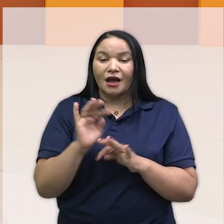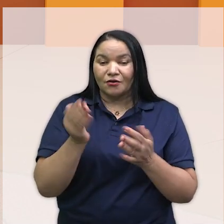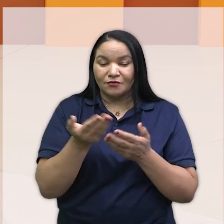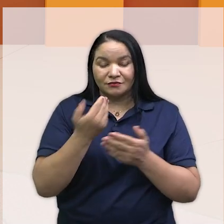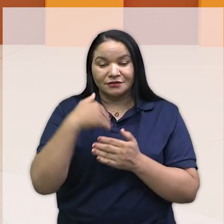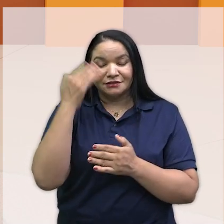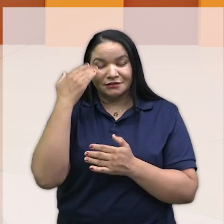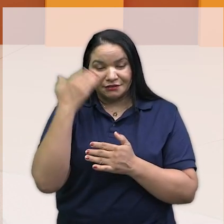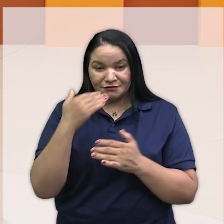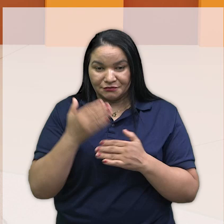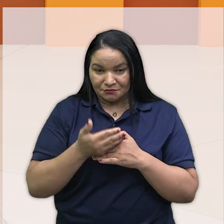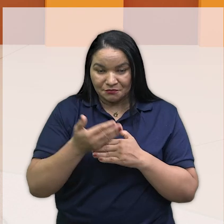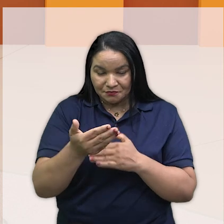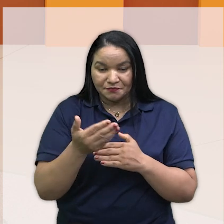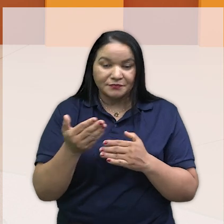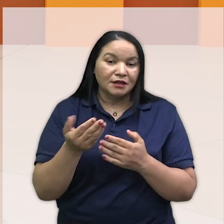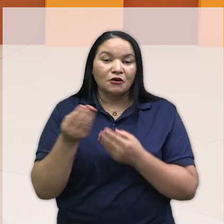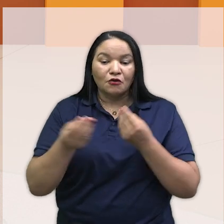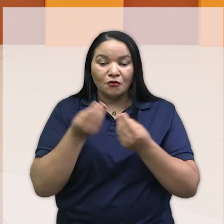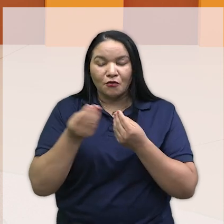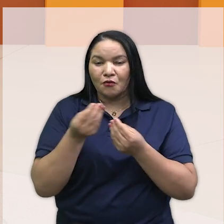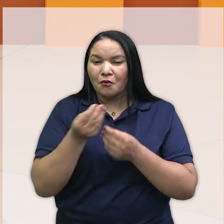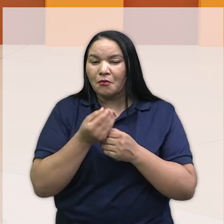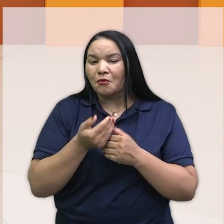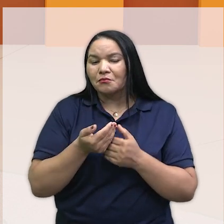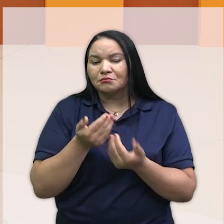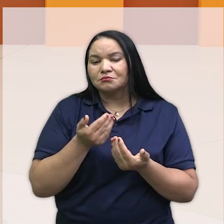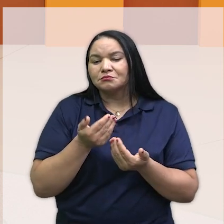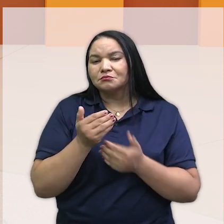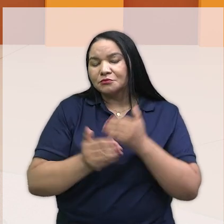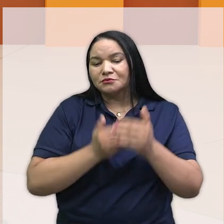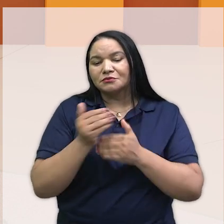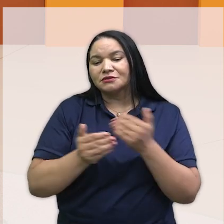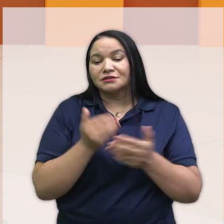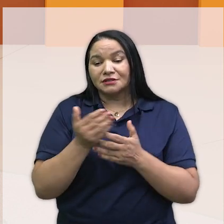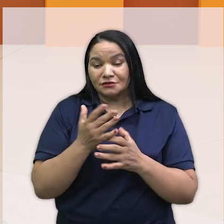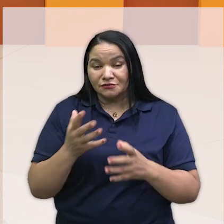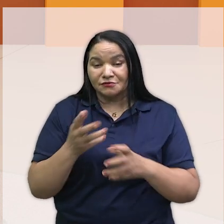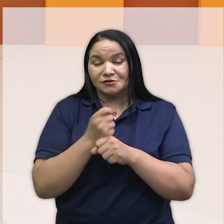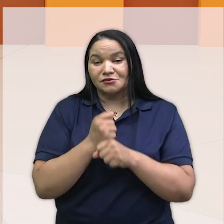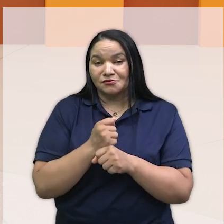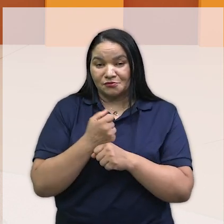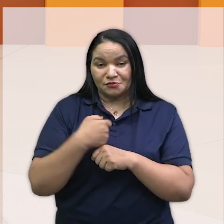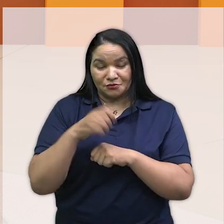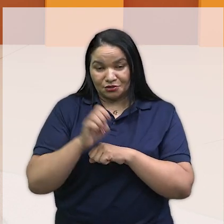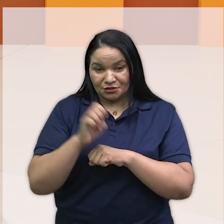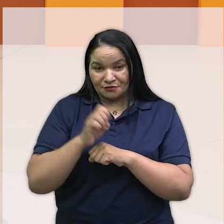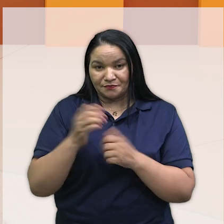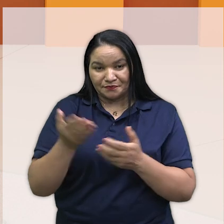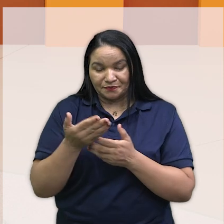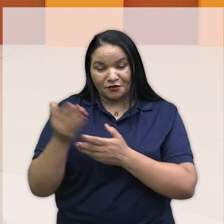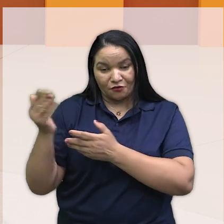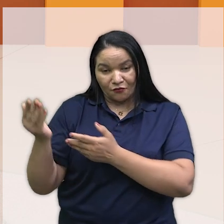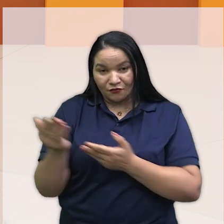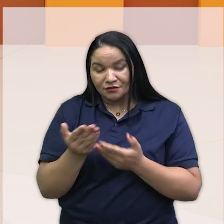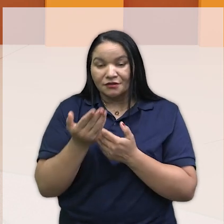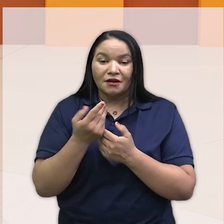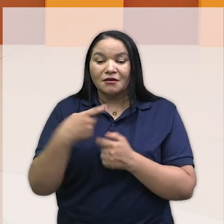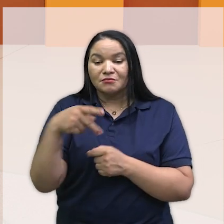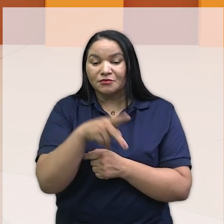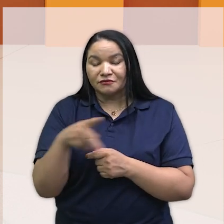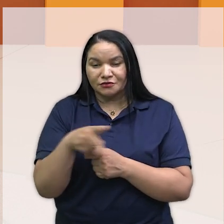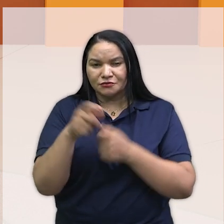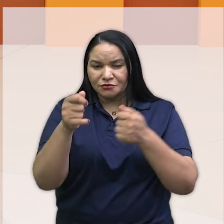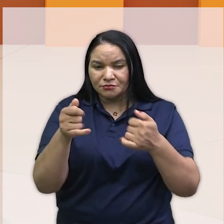desse momento, como foi o processo de formação desse estado. Para isso, eu tenho um convidado muito especial que vai falar